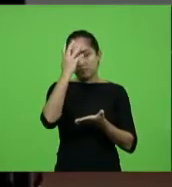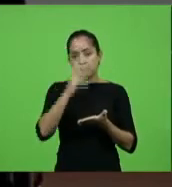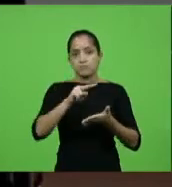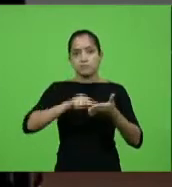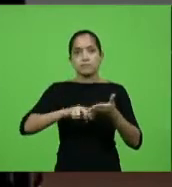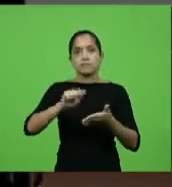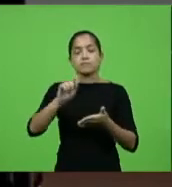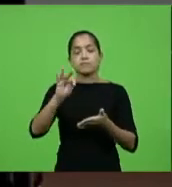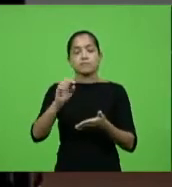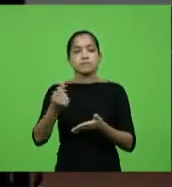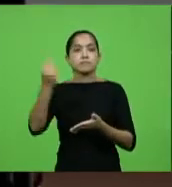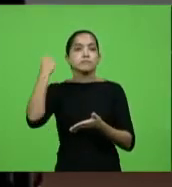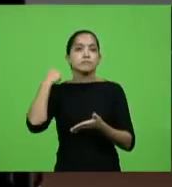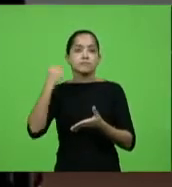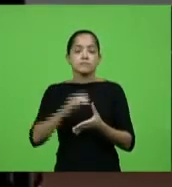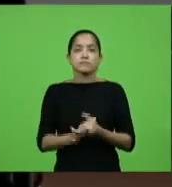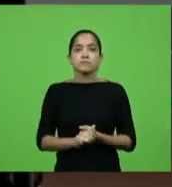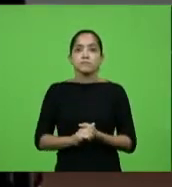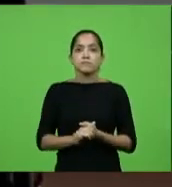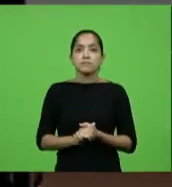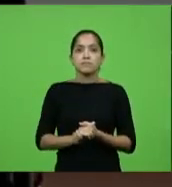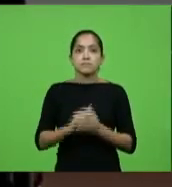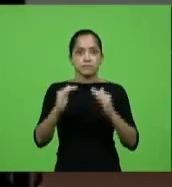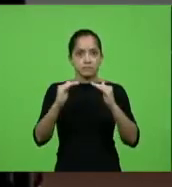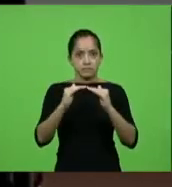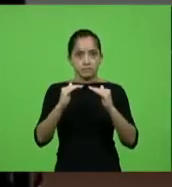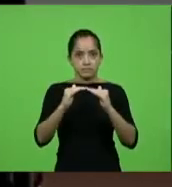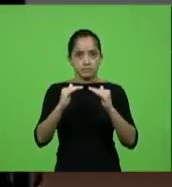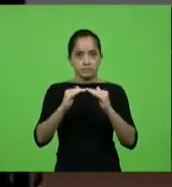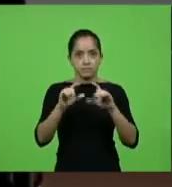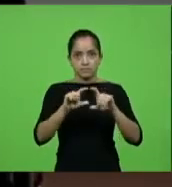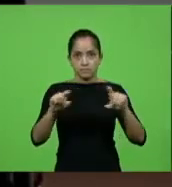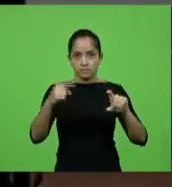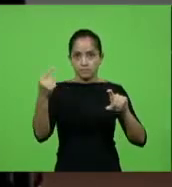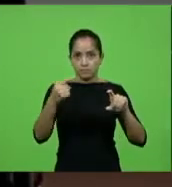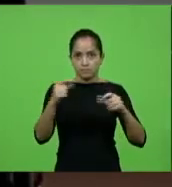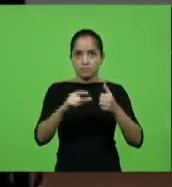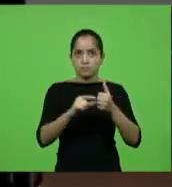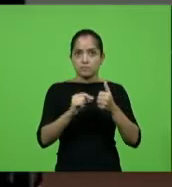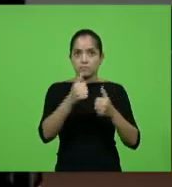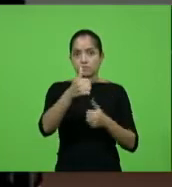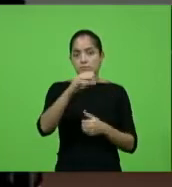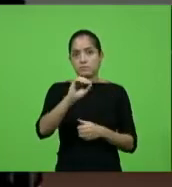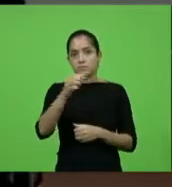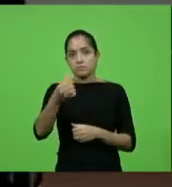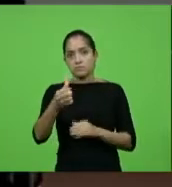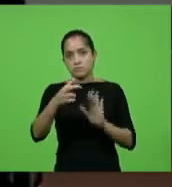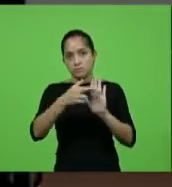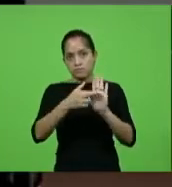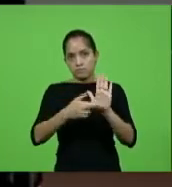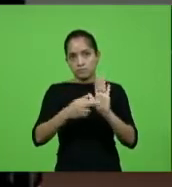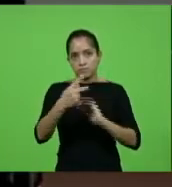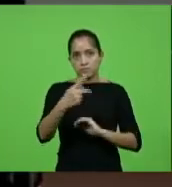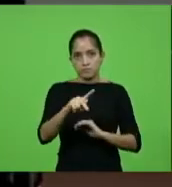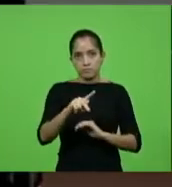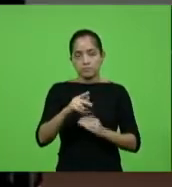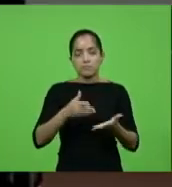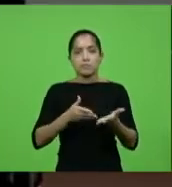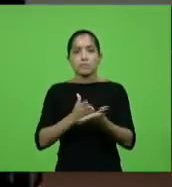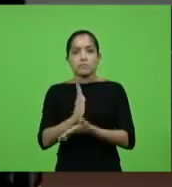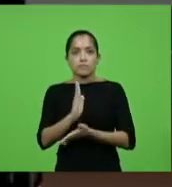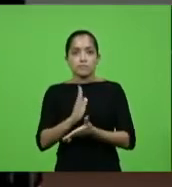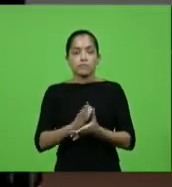leitura das atas das sessões anteriores, que, em consonância com o parágrafo 1º do artigo 106 do regimento interno, o senhor presidente deu-as por